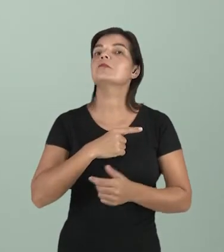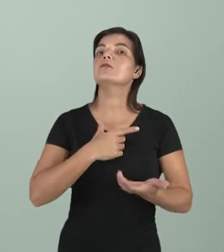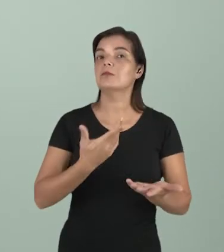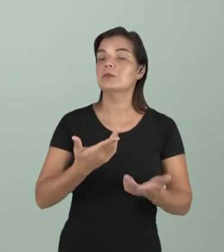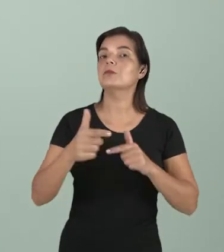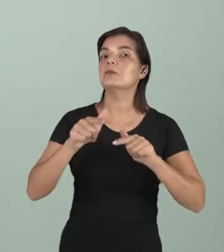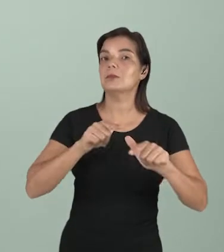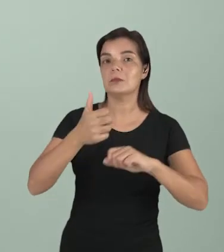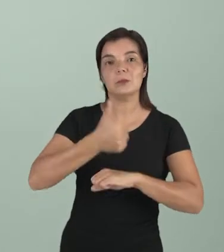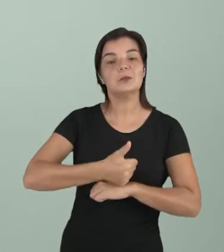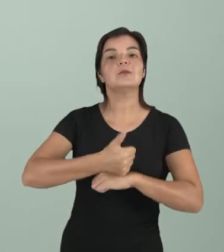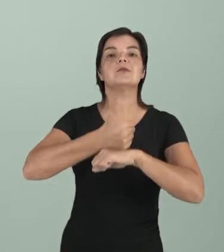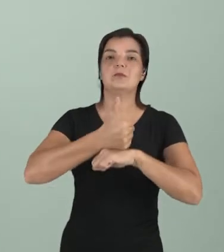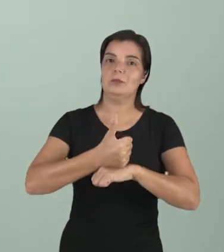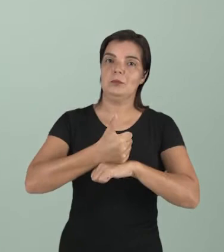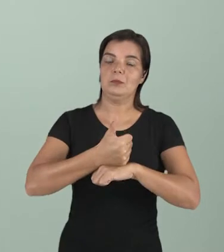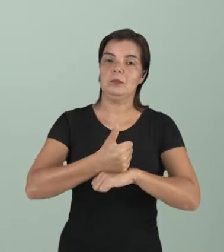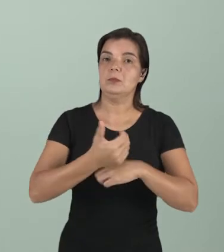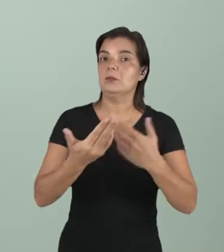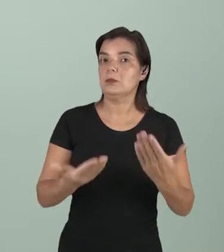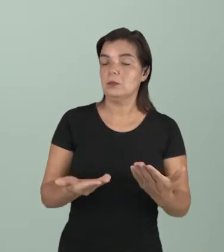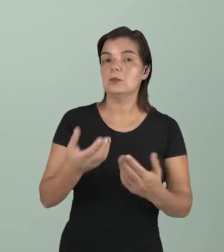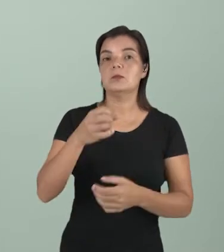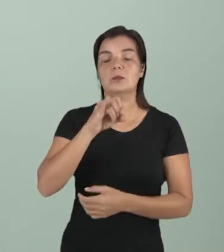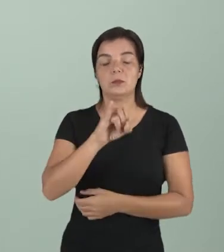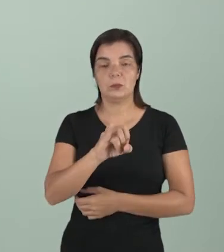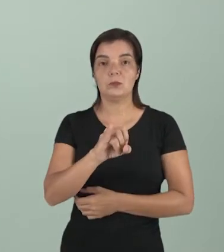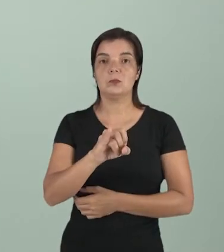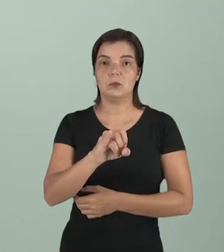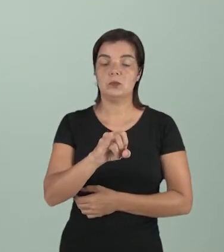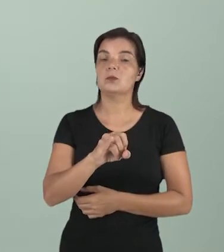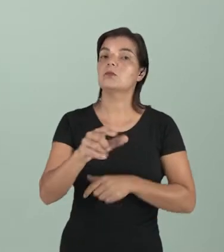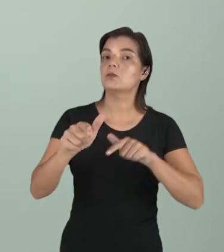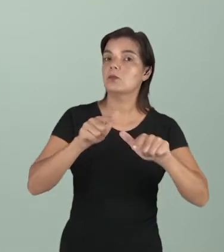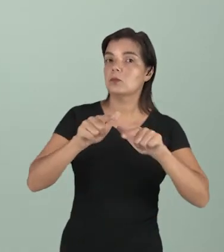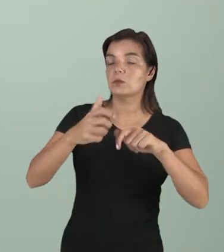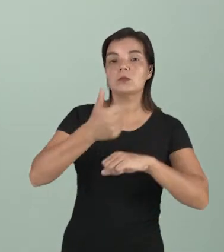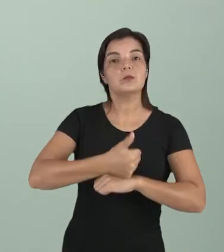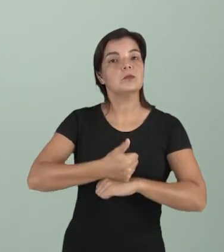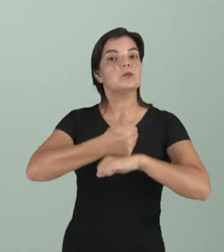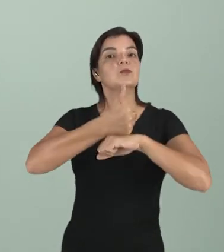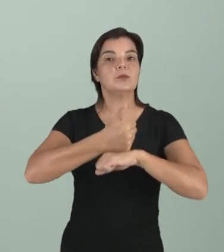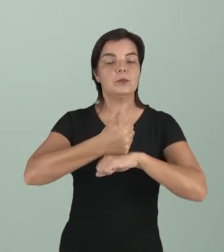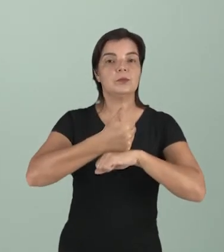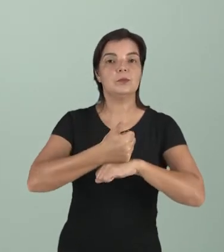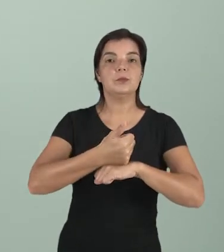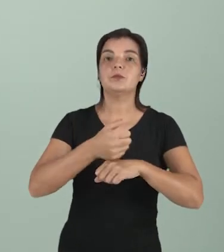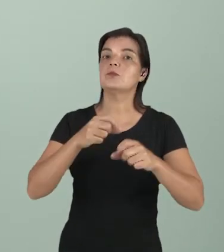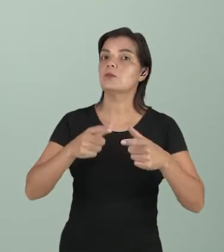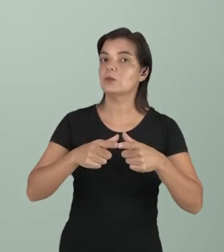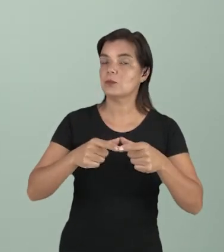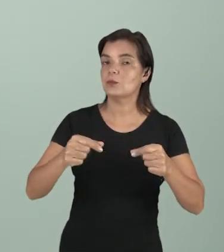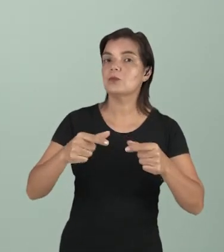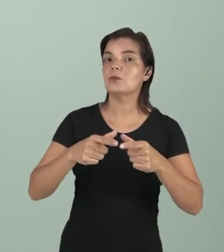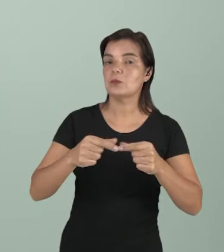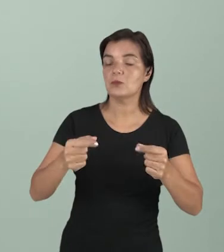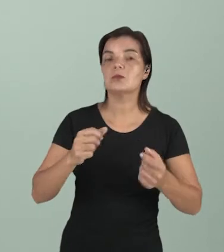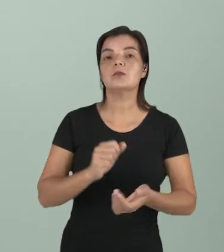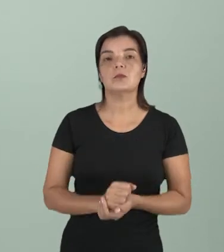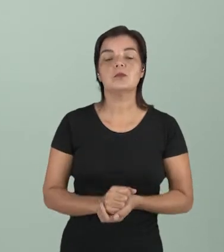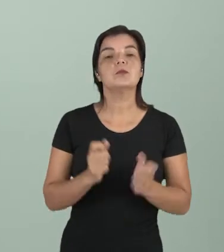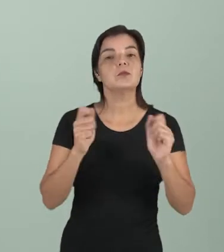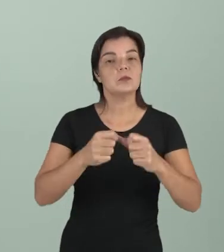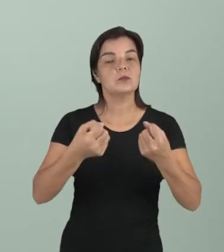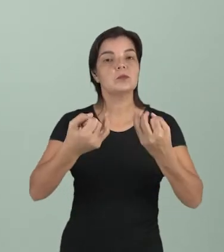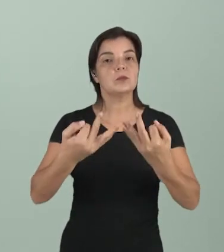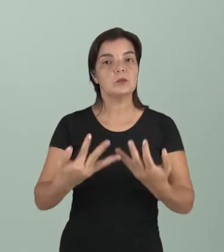quê? Qualificada. Então, se tratando de mão de obra qualificada, o Japão, podemos